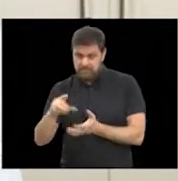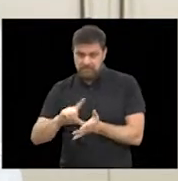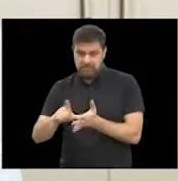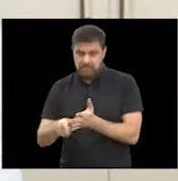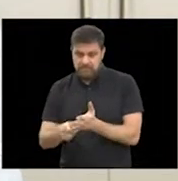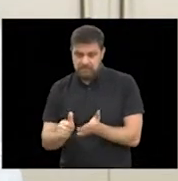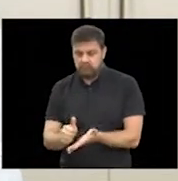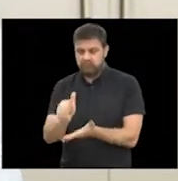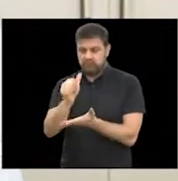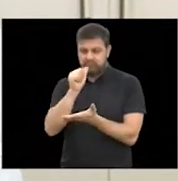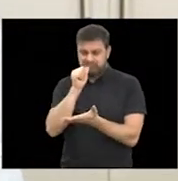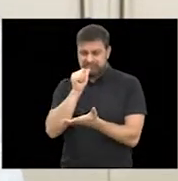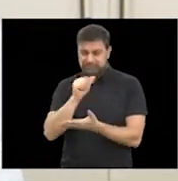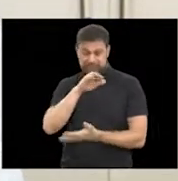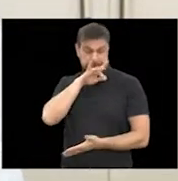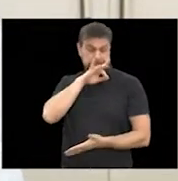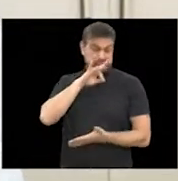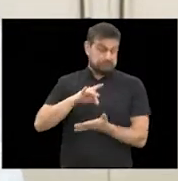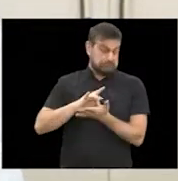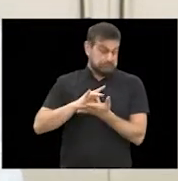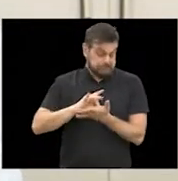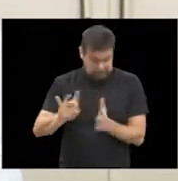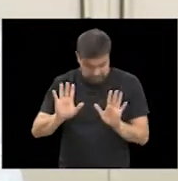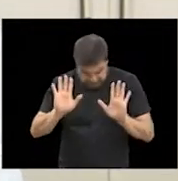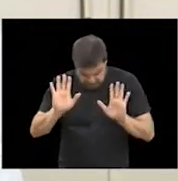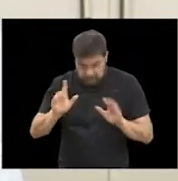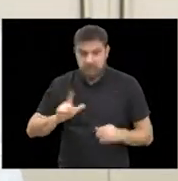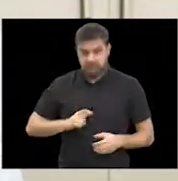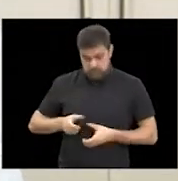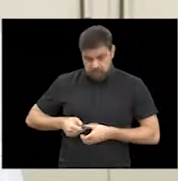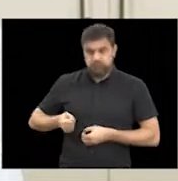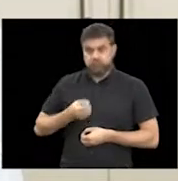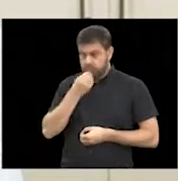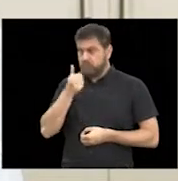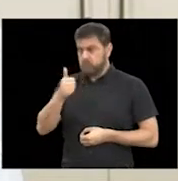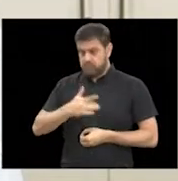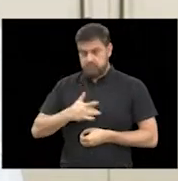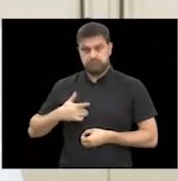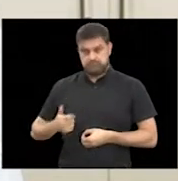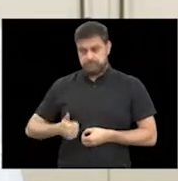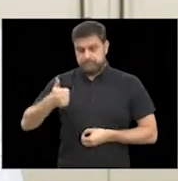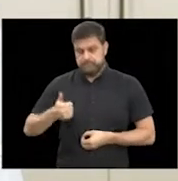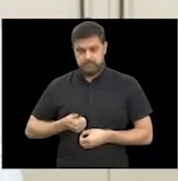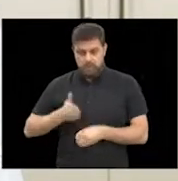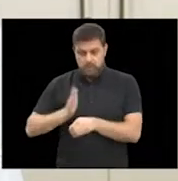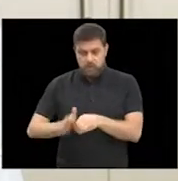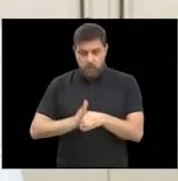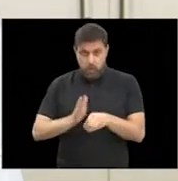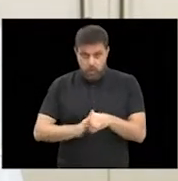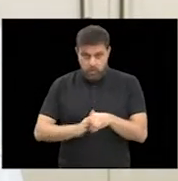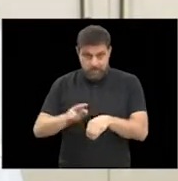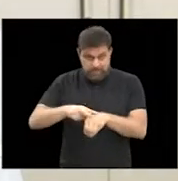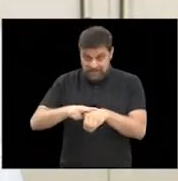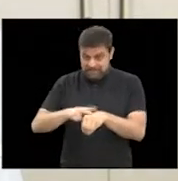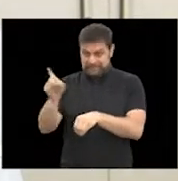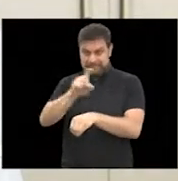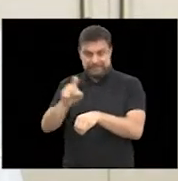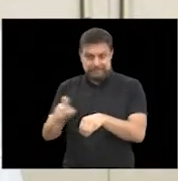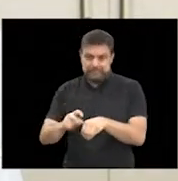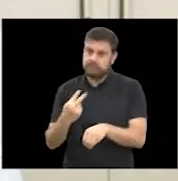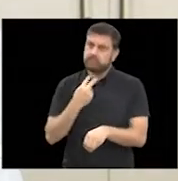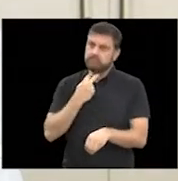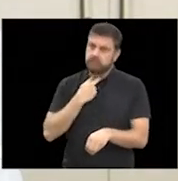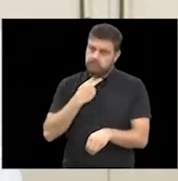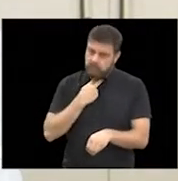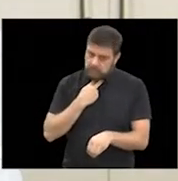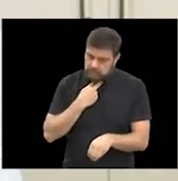gosto não é muito bom, né? Mas ele faz muito bem para o estômago. De preferência, uma couve orgânica, porque não adianta, nesse caso, a gente usar uma couve